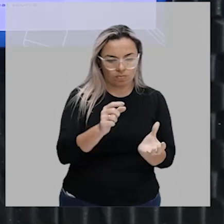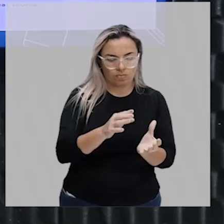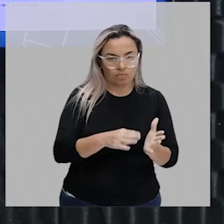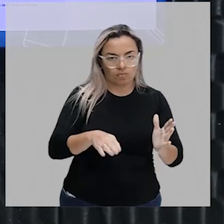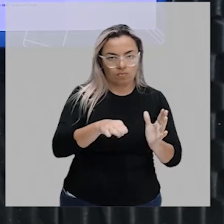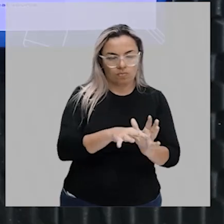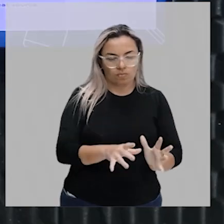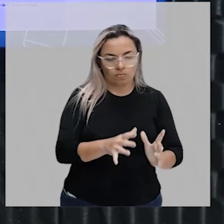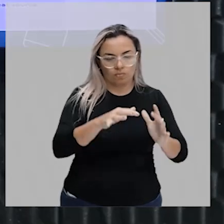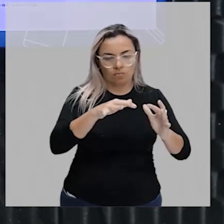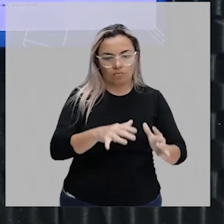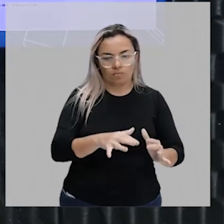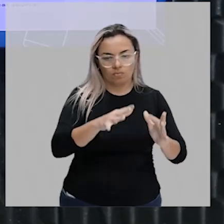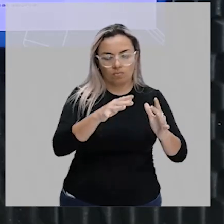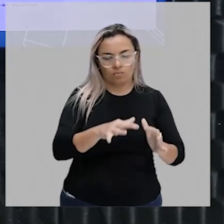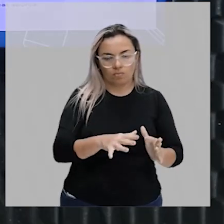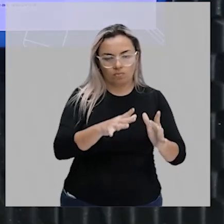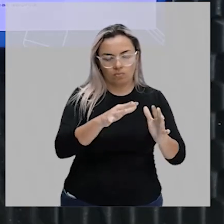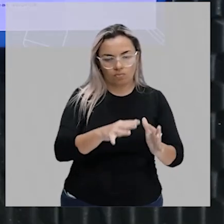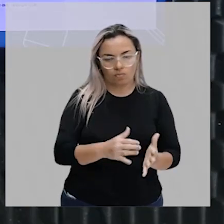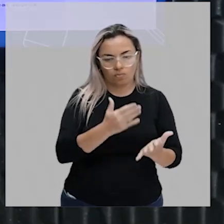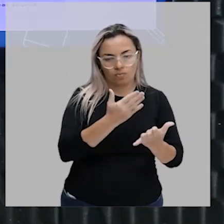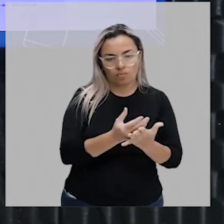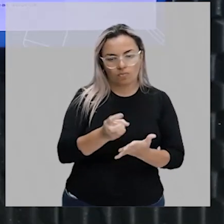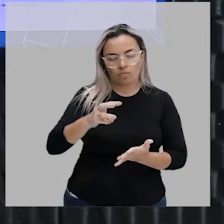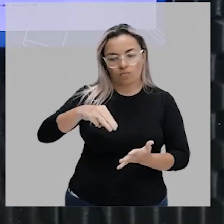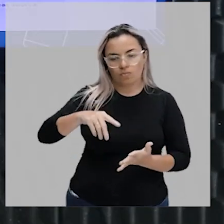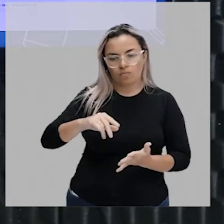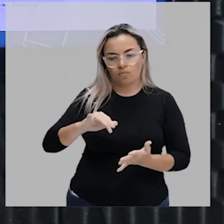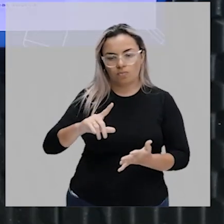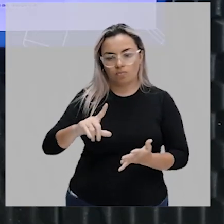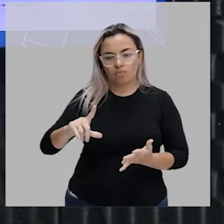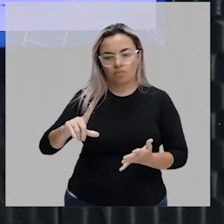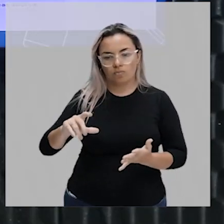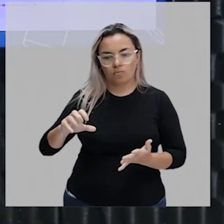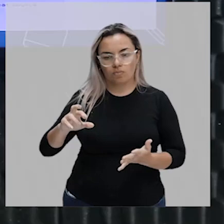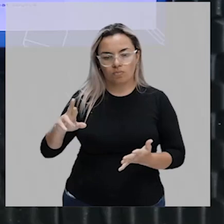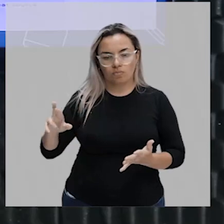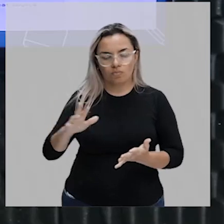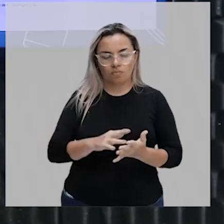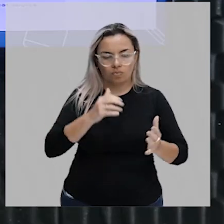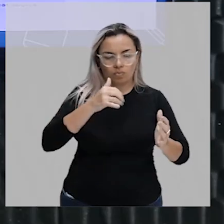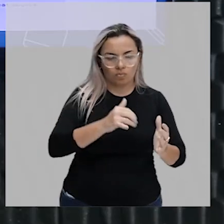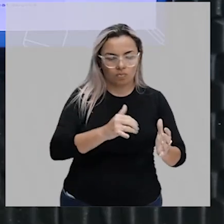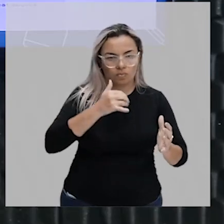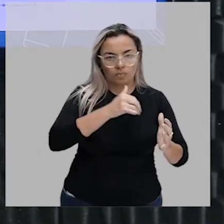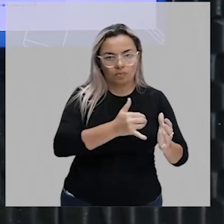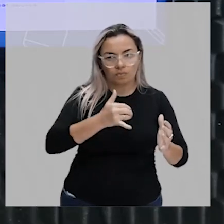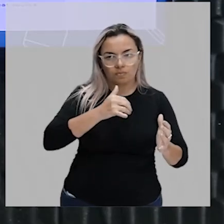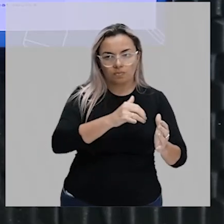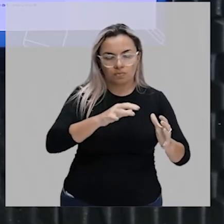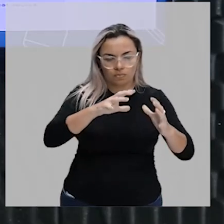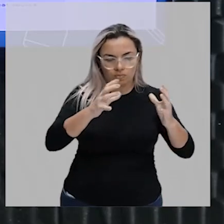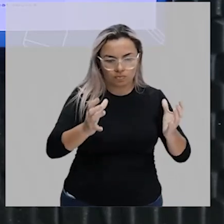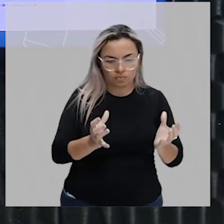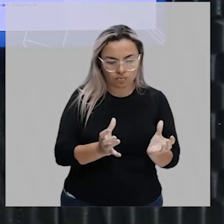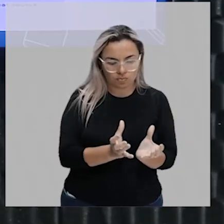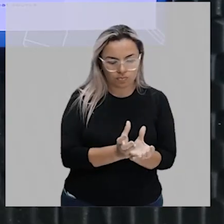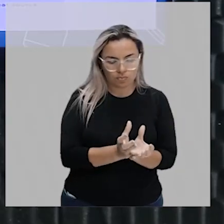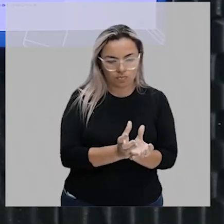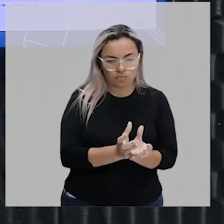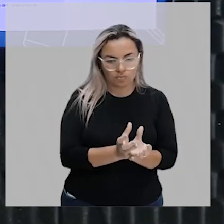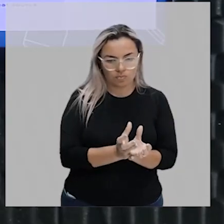o Miller ele colocou constantes descargas elétricas. Ele colocou ali 2